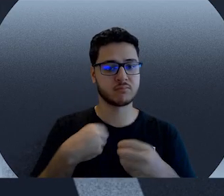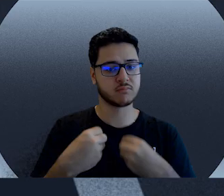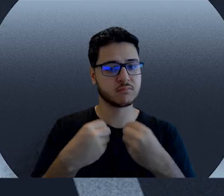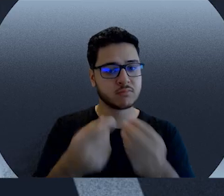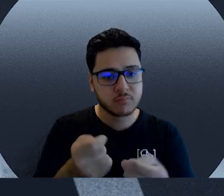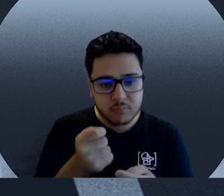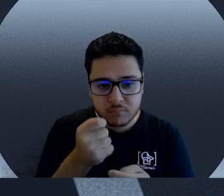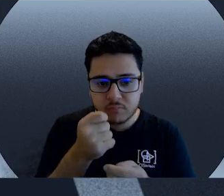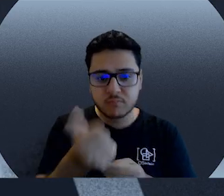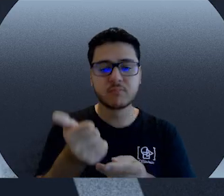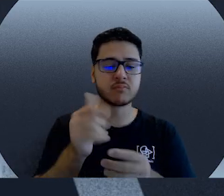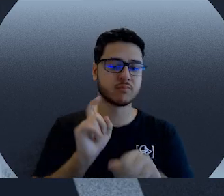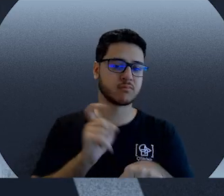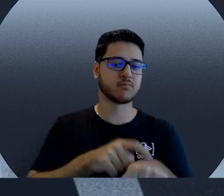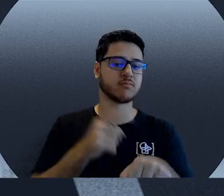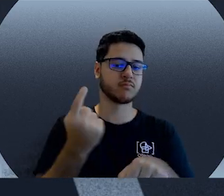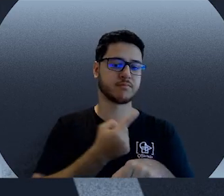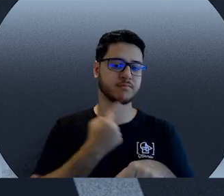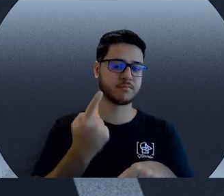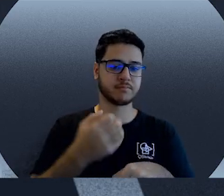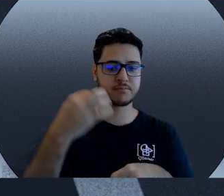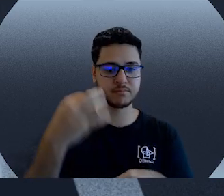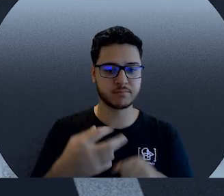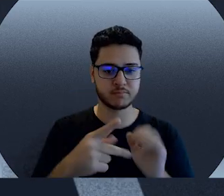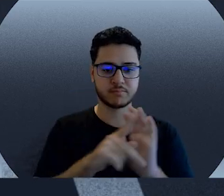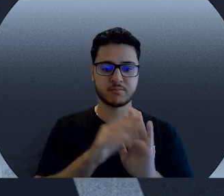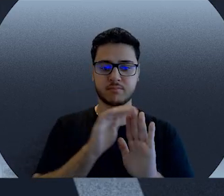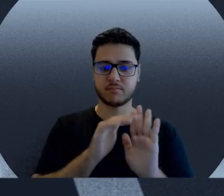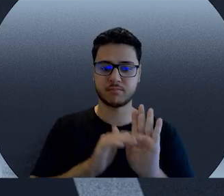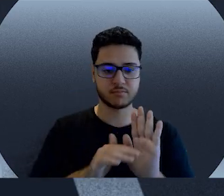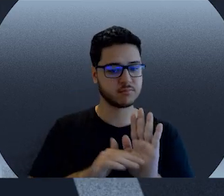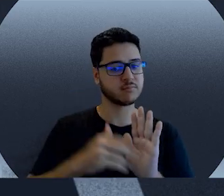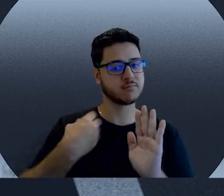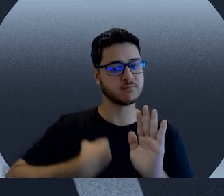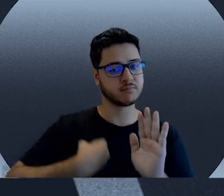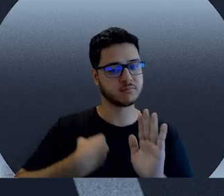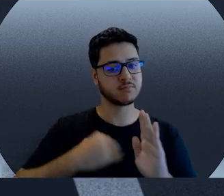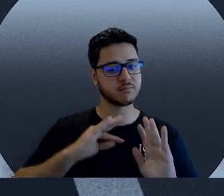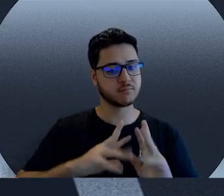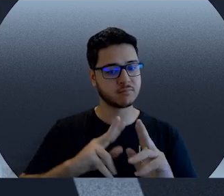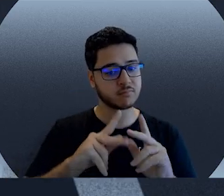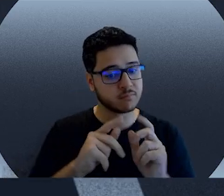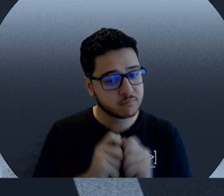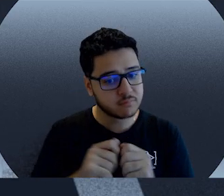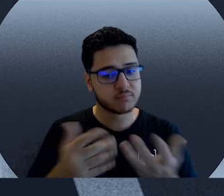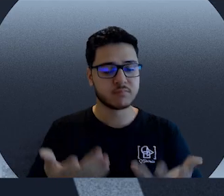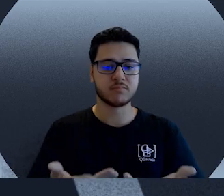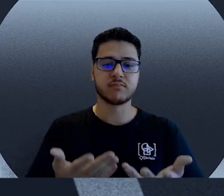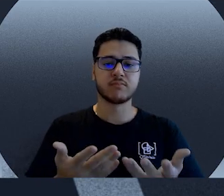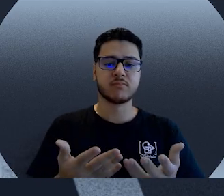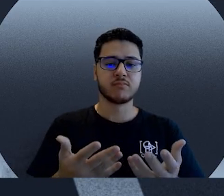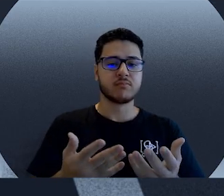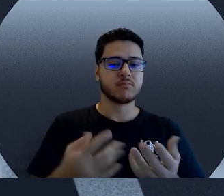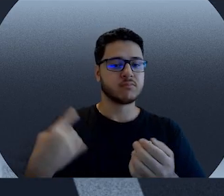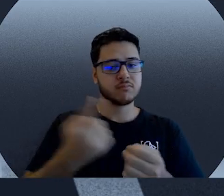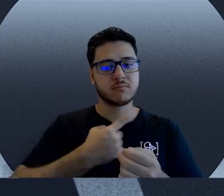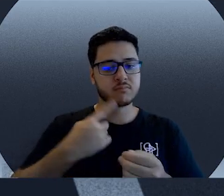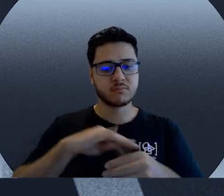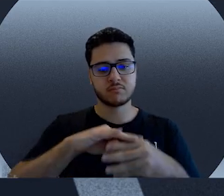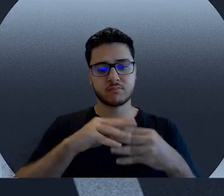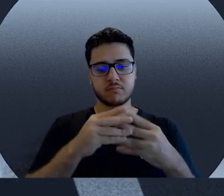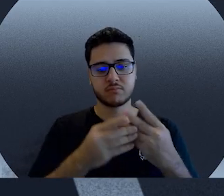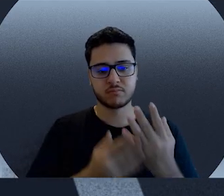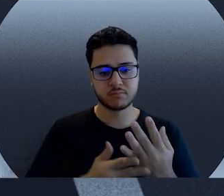entregada quase de mão beijada para a gente, educadores e professores, passe batido, passe, né, que escorra entre os